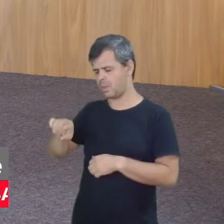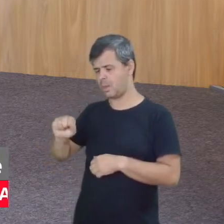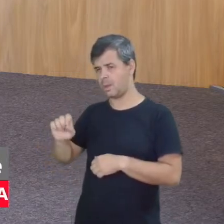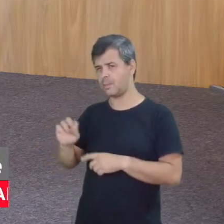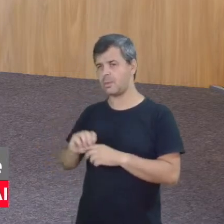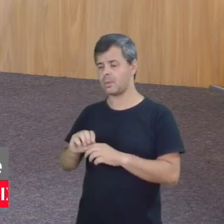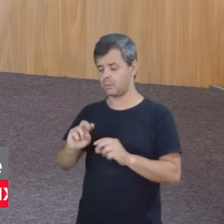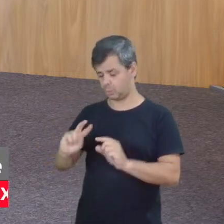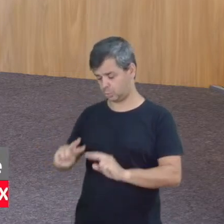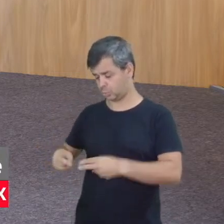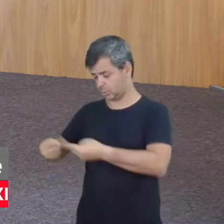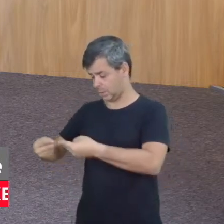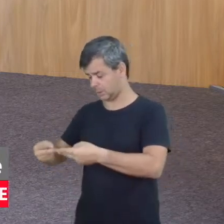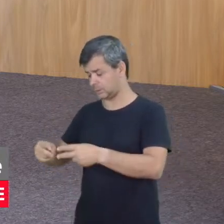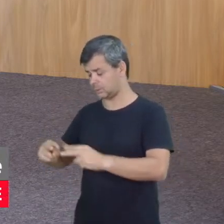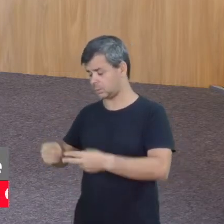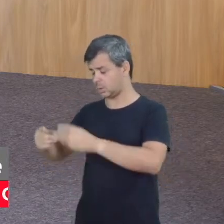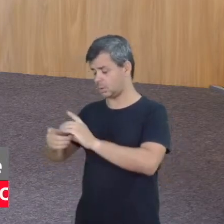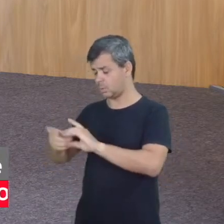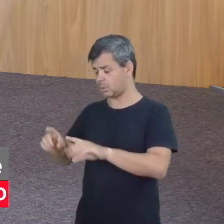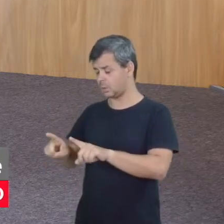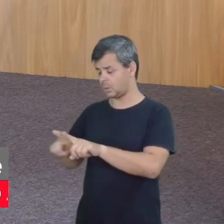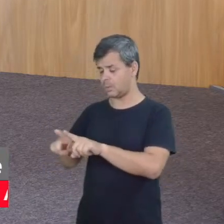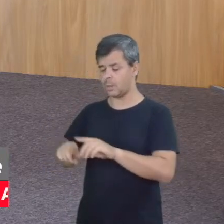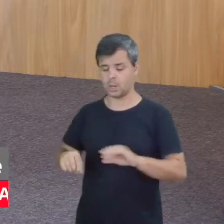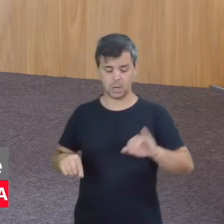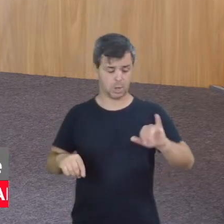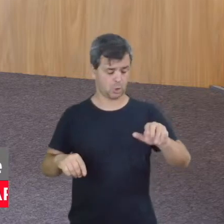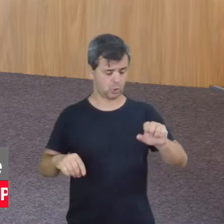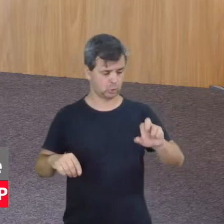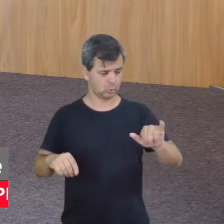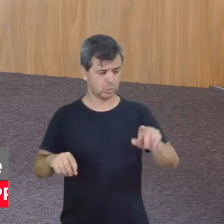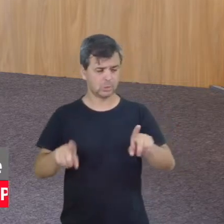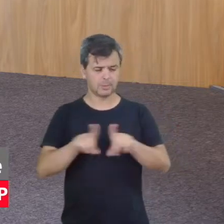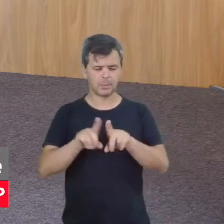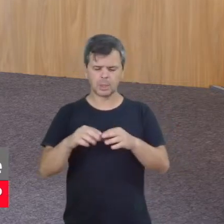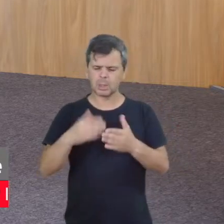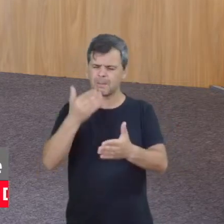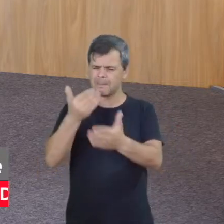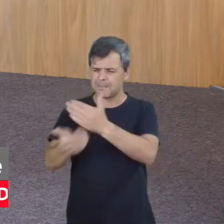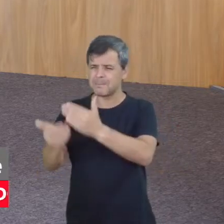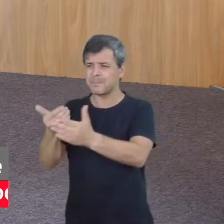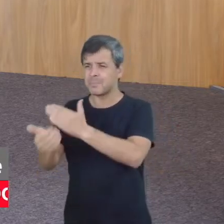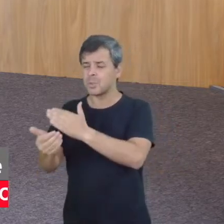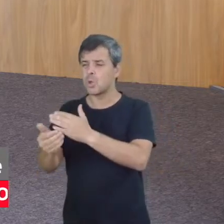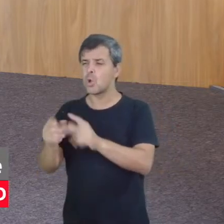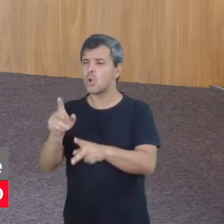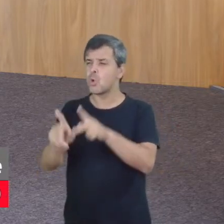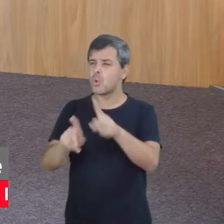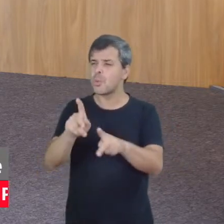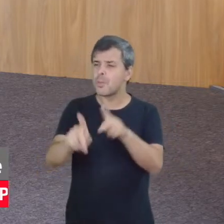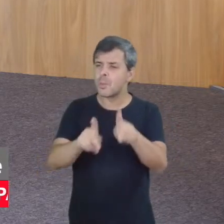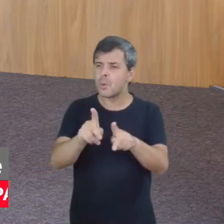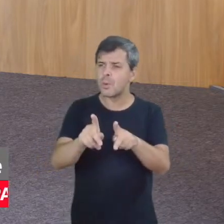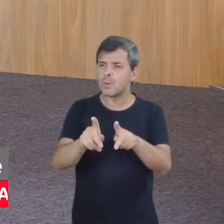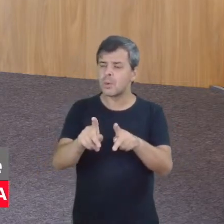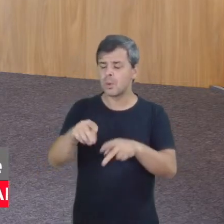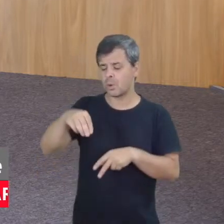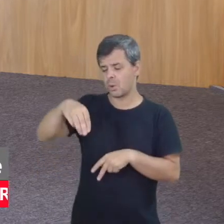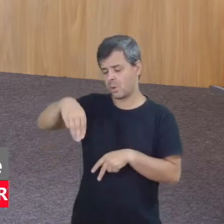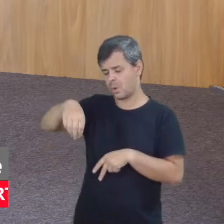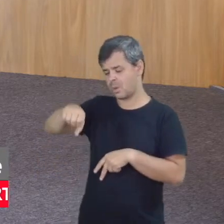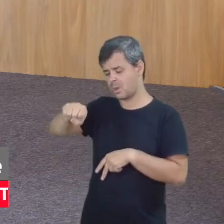nosso chat também. A Josi Negreiros comentando, né, com tantas perdas e o povo do